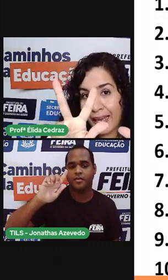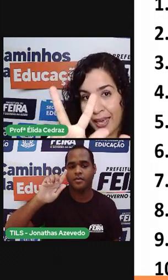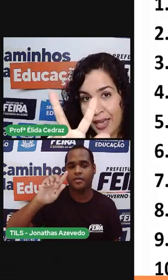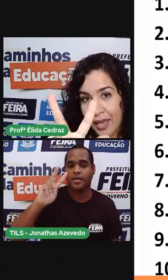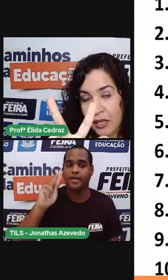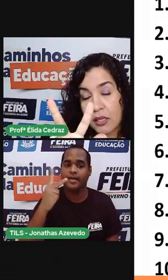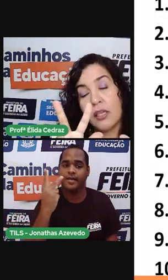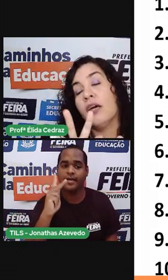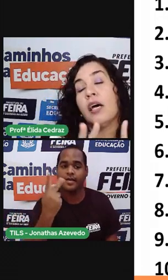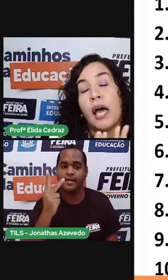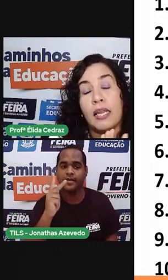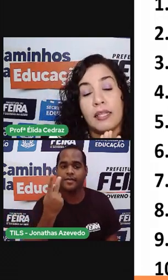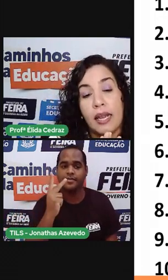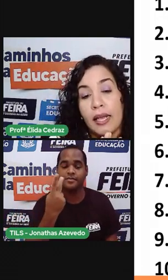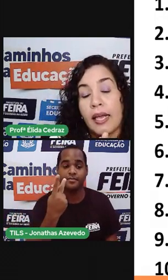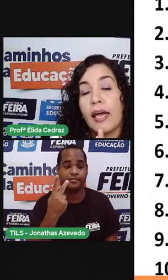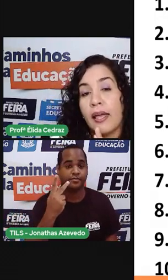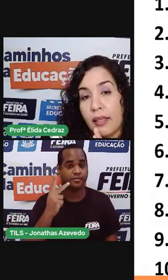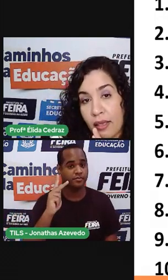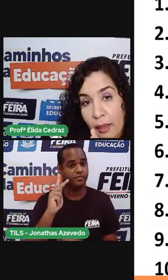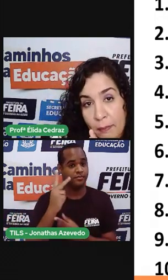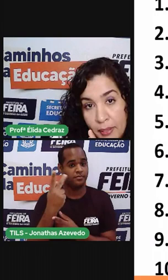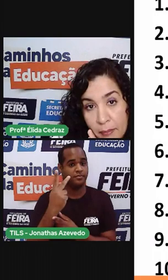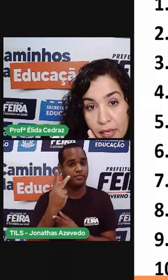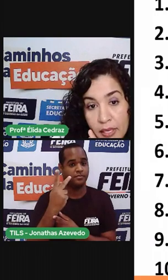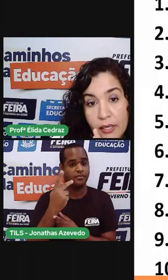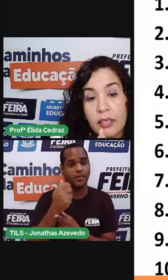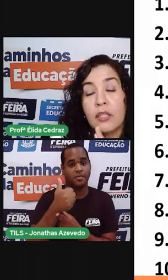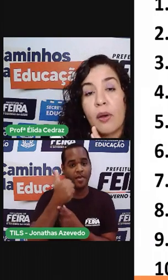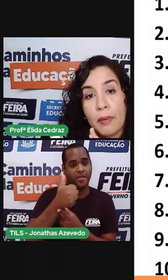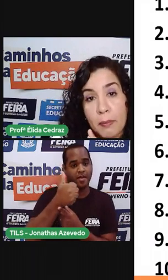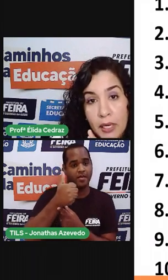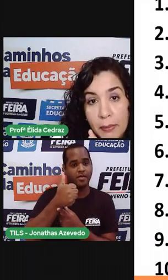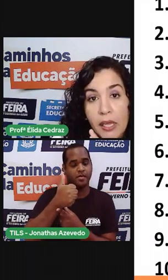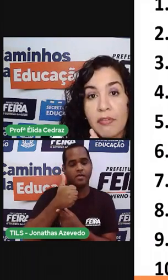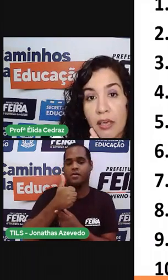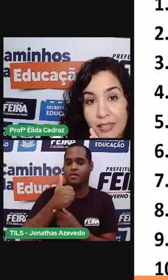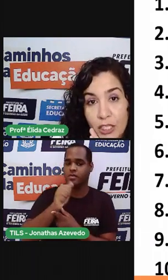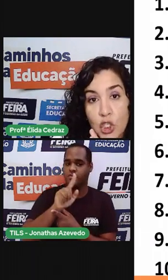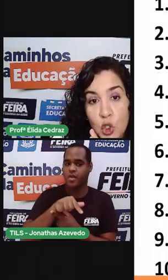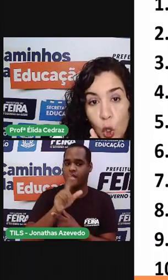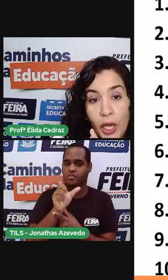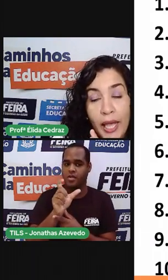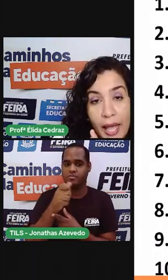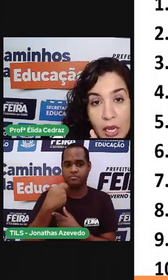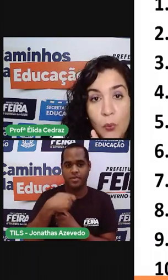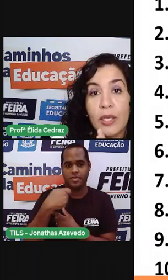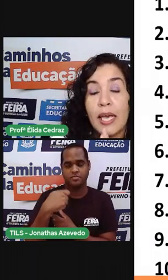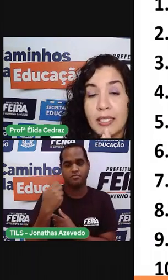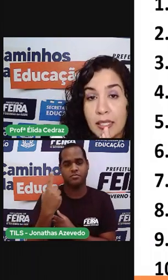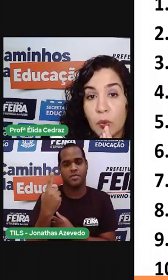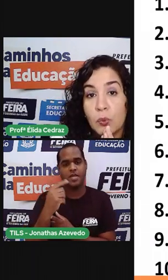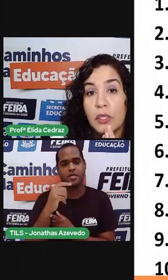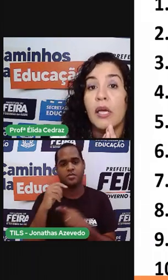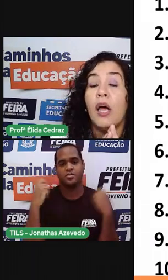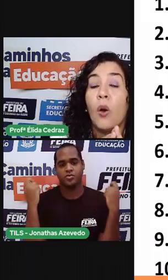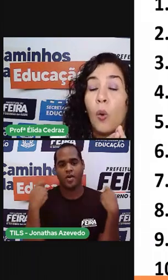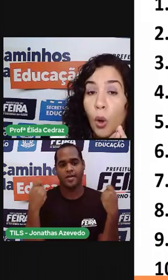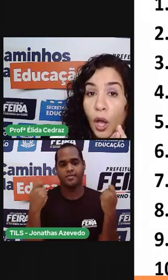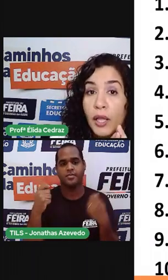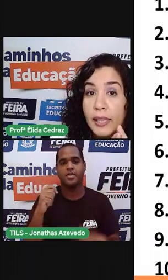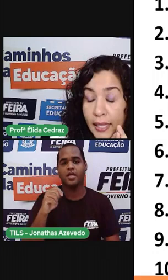G, H. A letra H é a primeira. Então, a primeira palavrinha vai ser chocalho e a